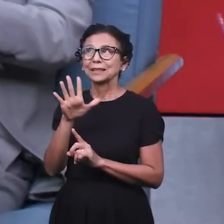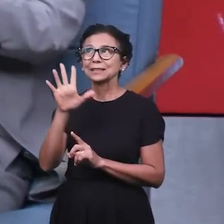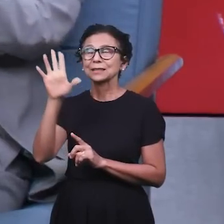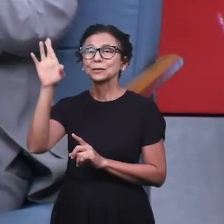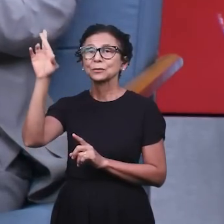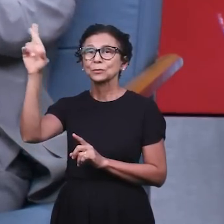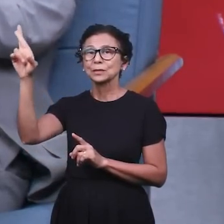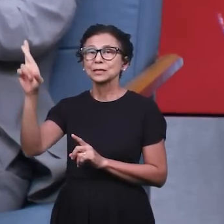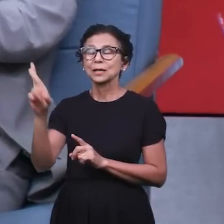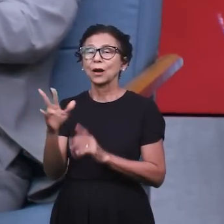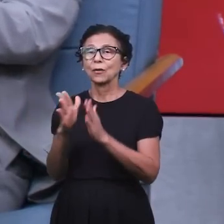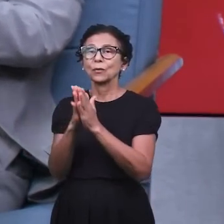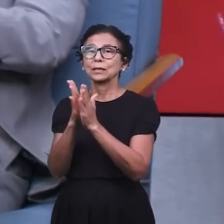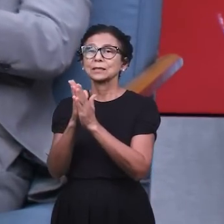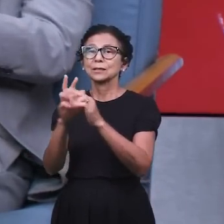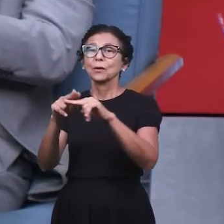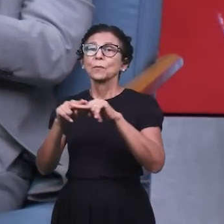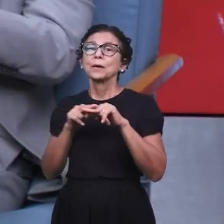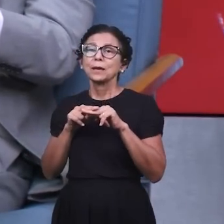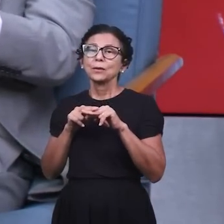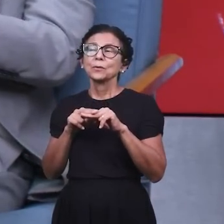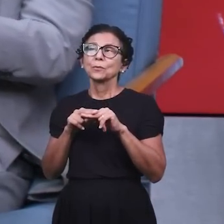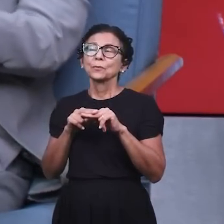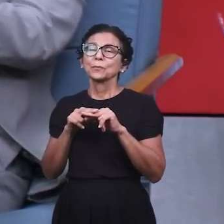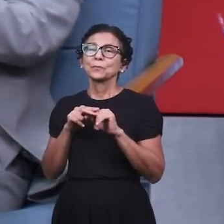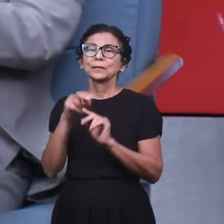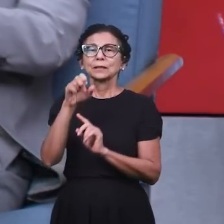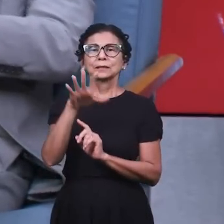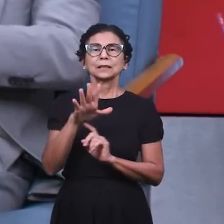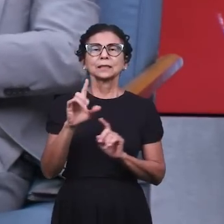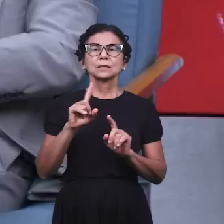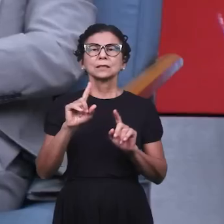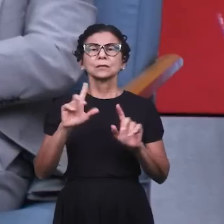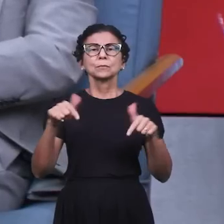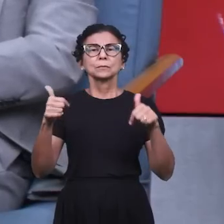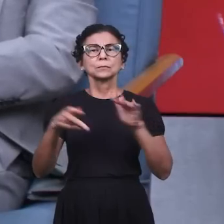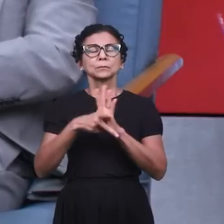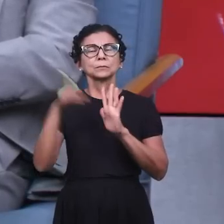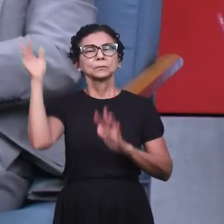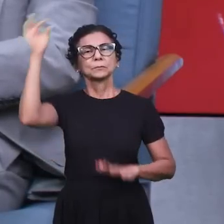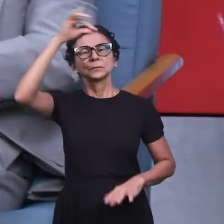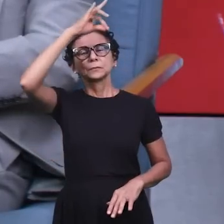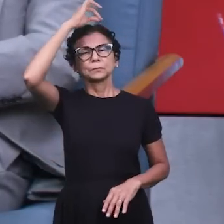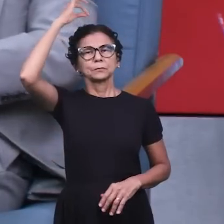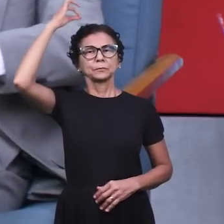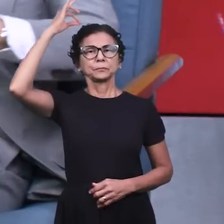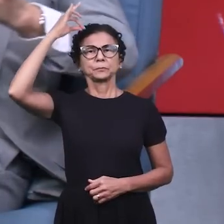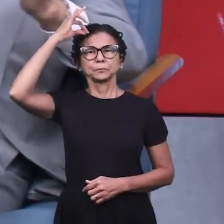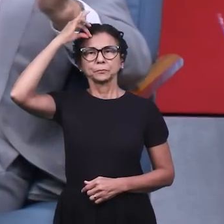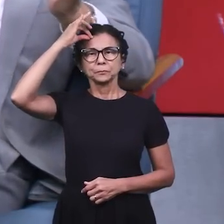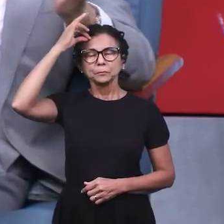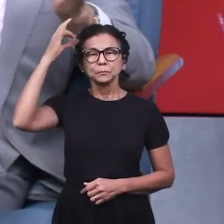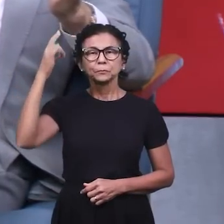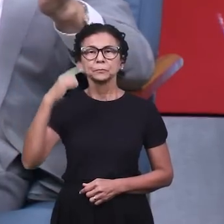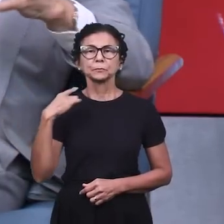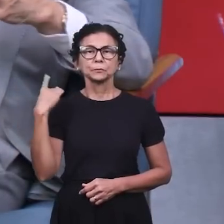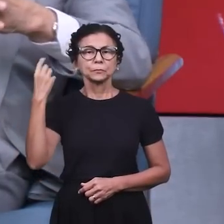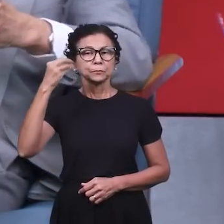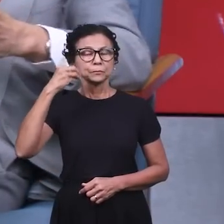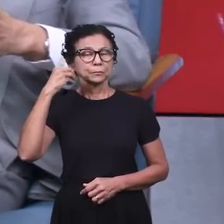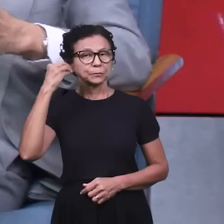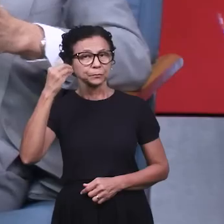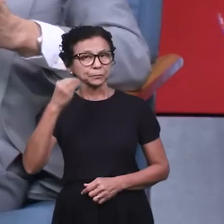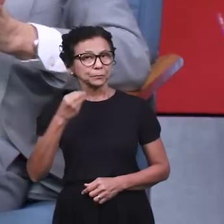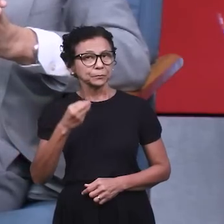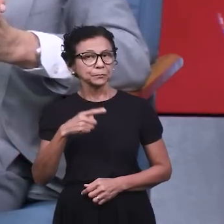para que aquilo aconteça. Ou seja, o que é a graça? A operação do Espírito Santo. As experiências que